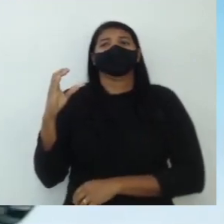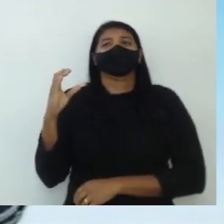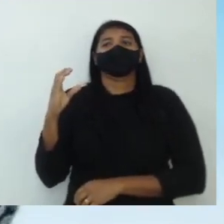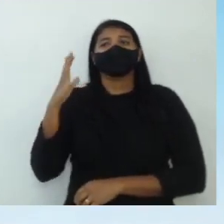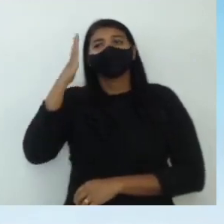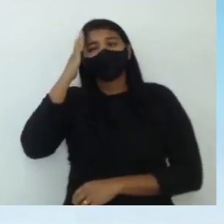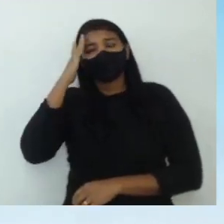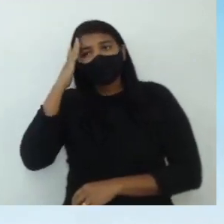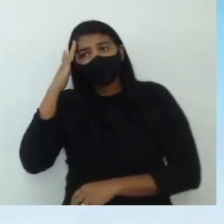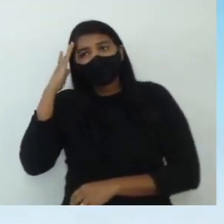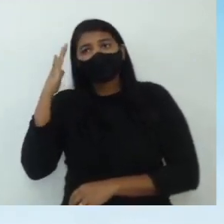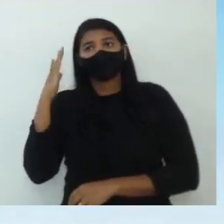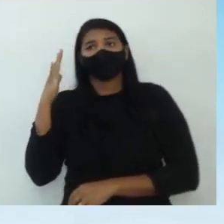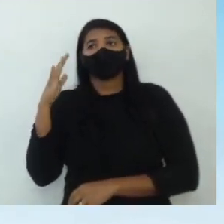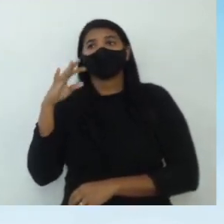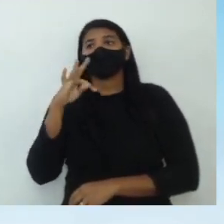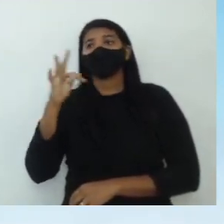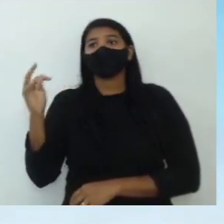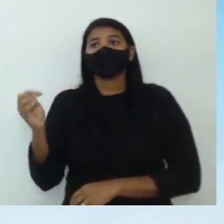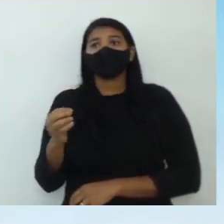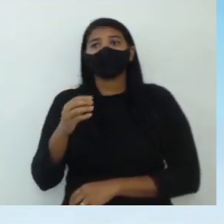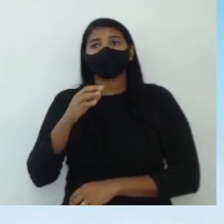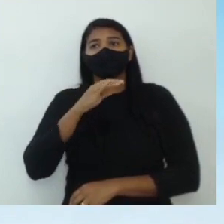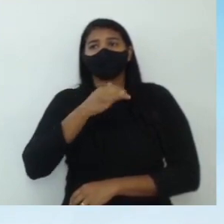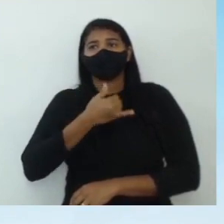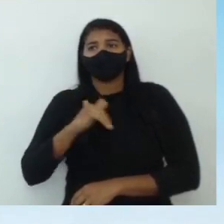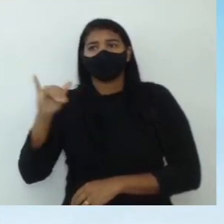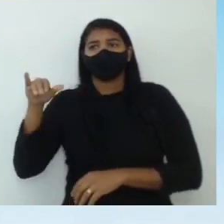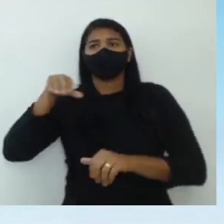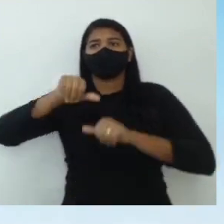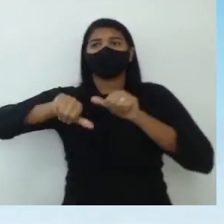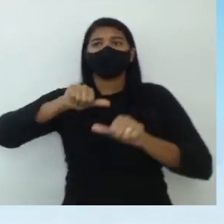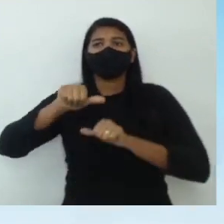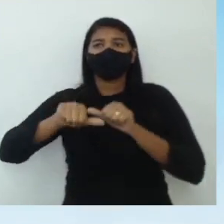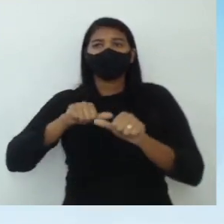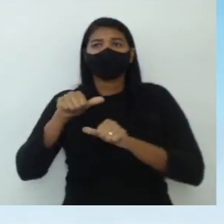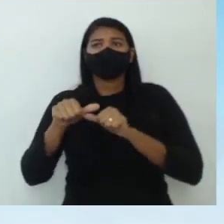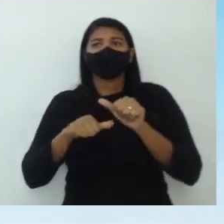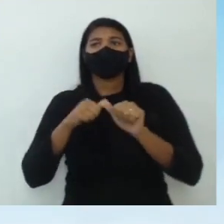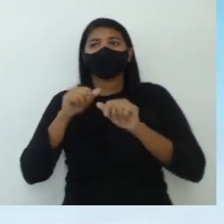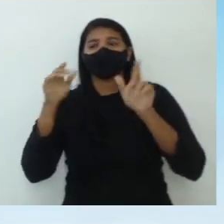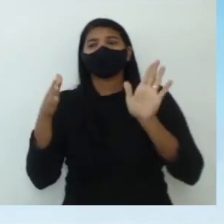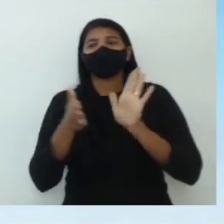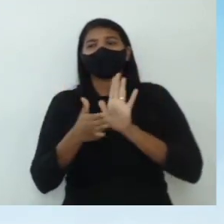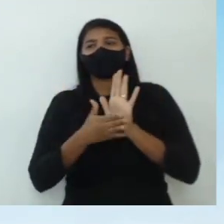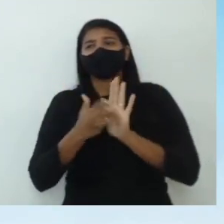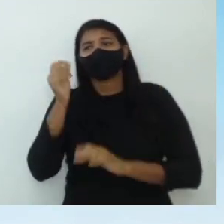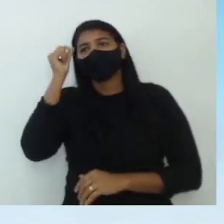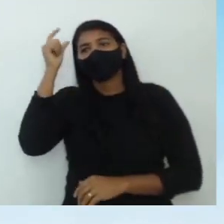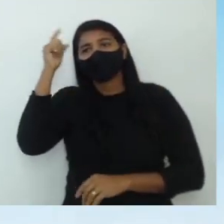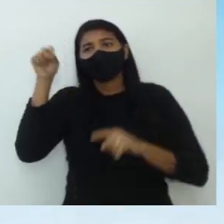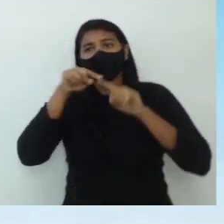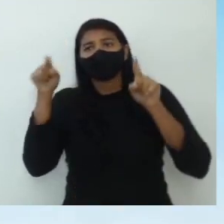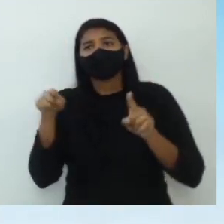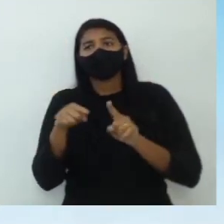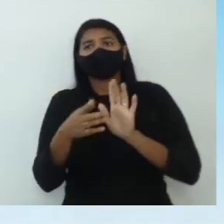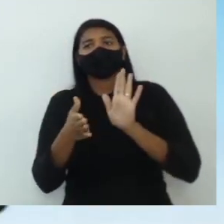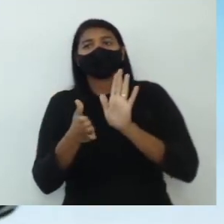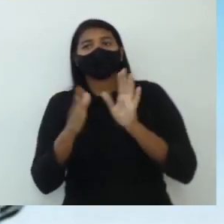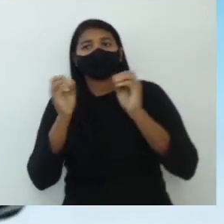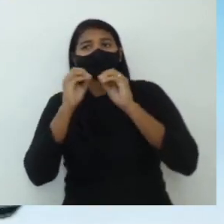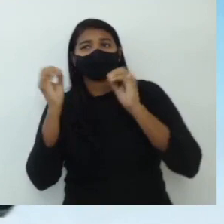entendem muito sobre o uso de energia renovável, que têm propostas, ideias, projetos que são